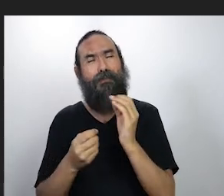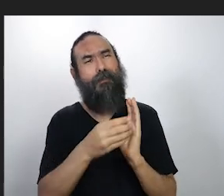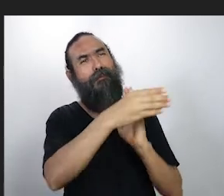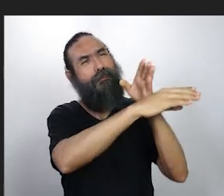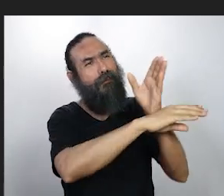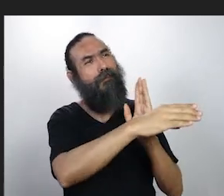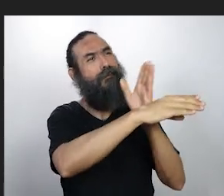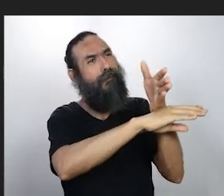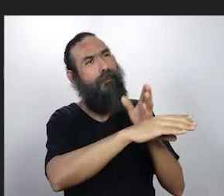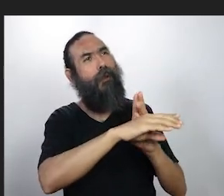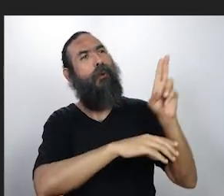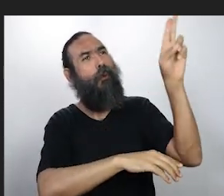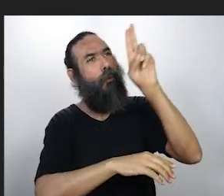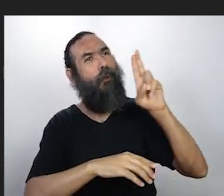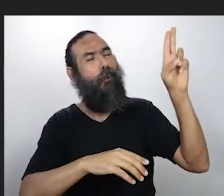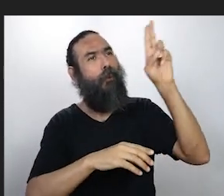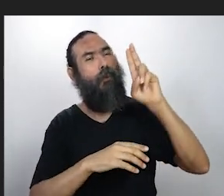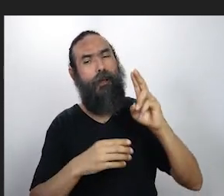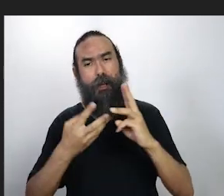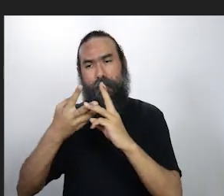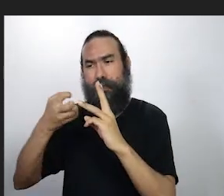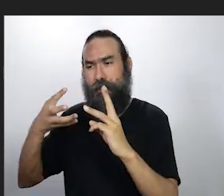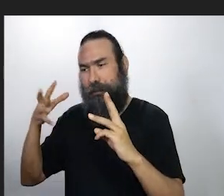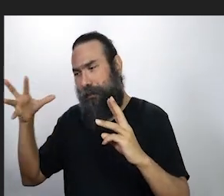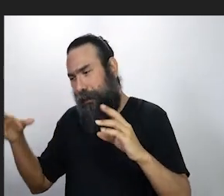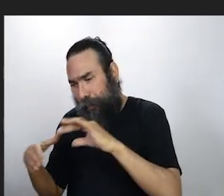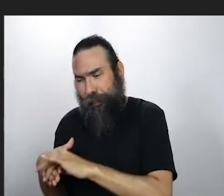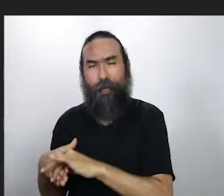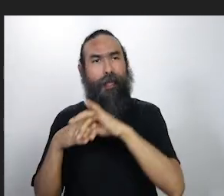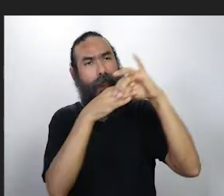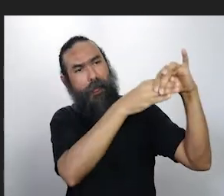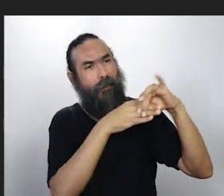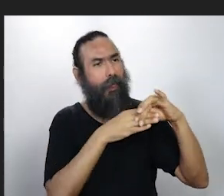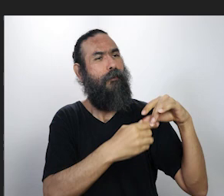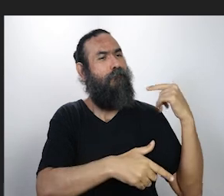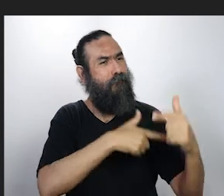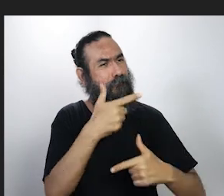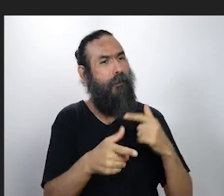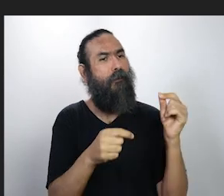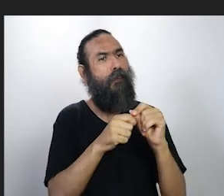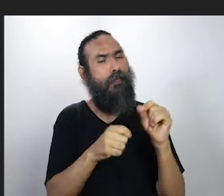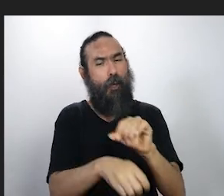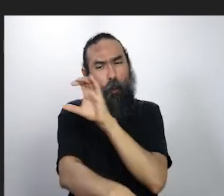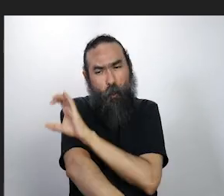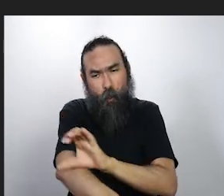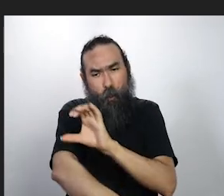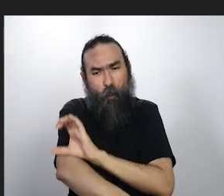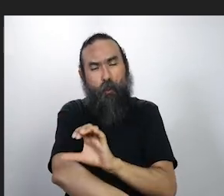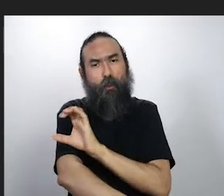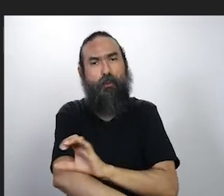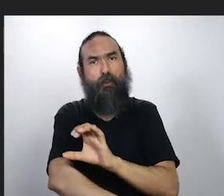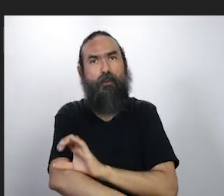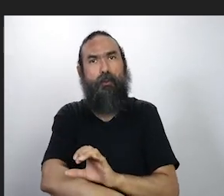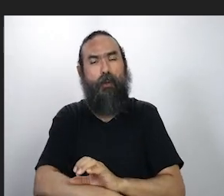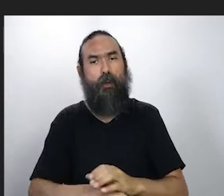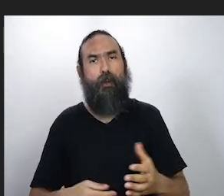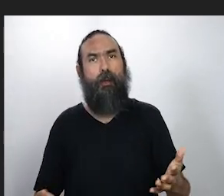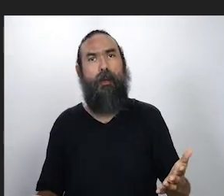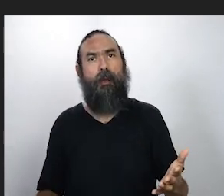como o curso de hoje que funciona na UNB, que chama